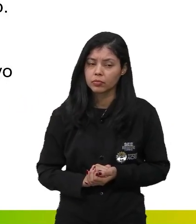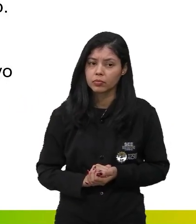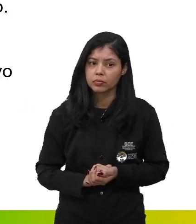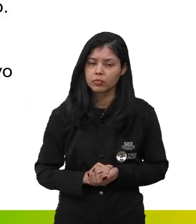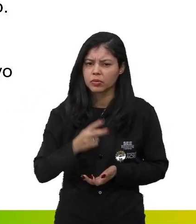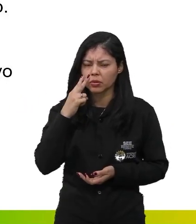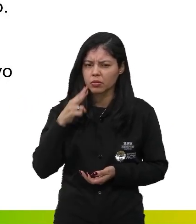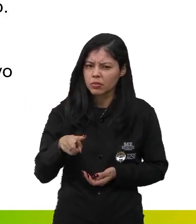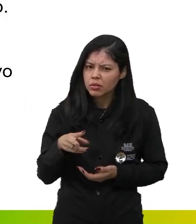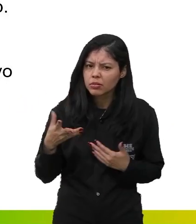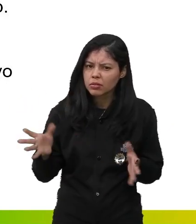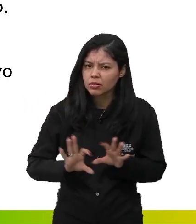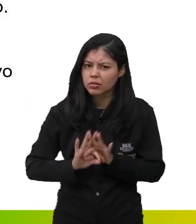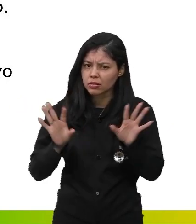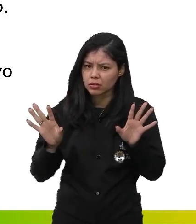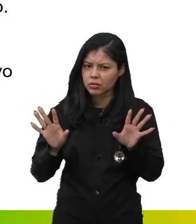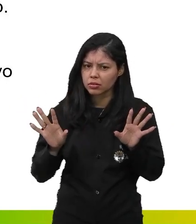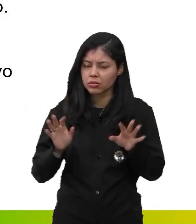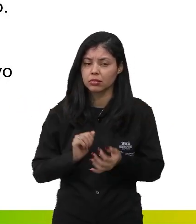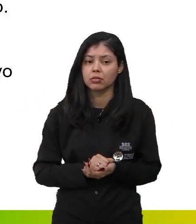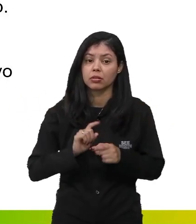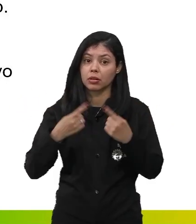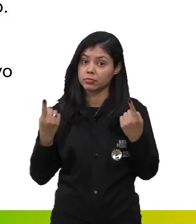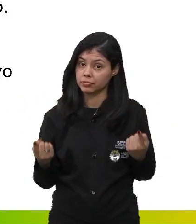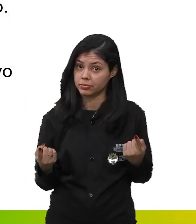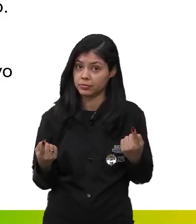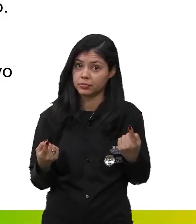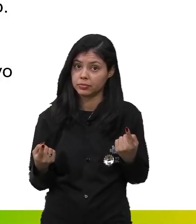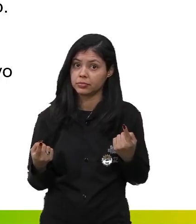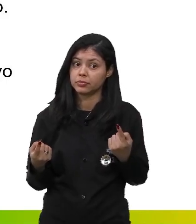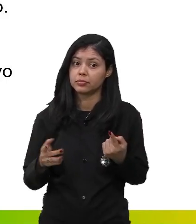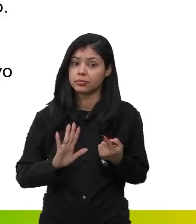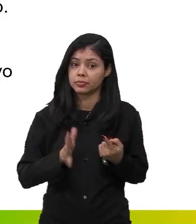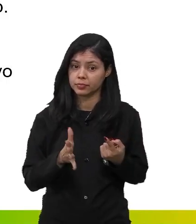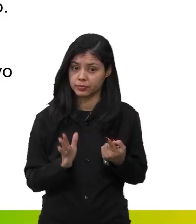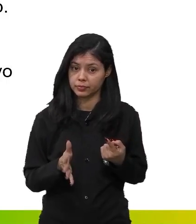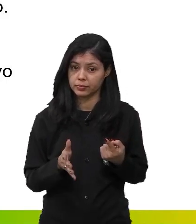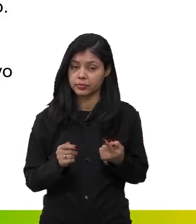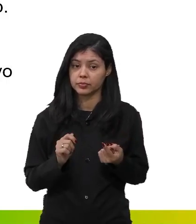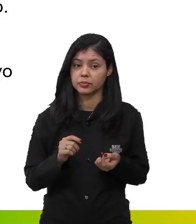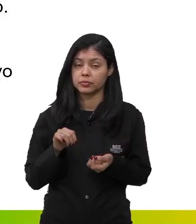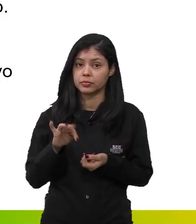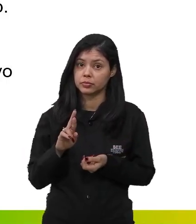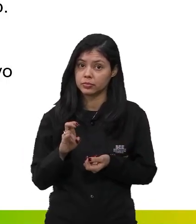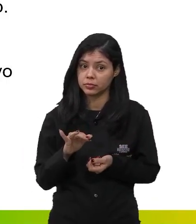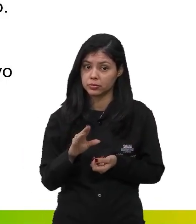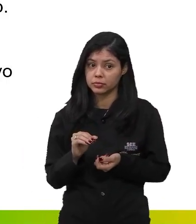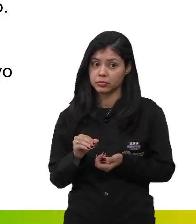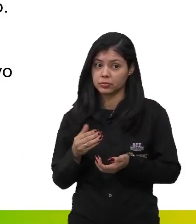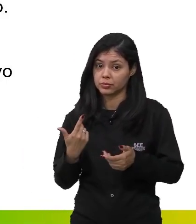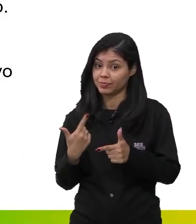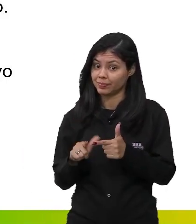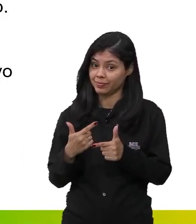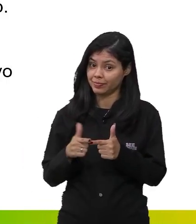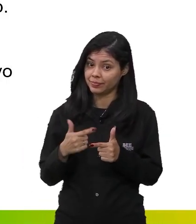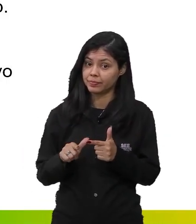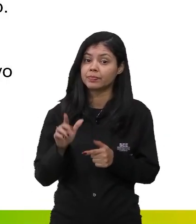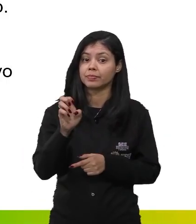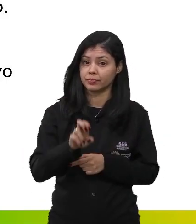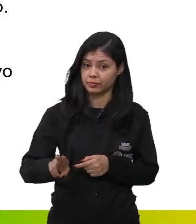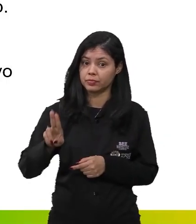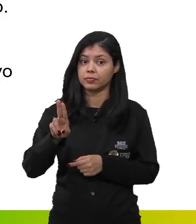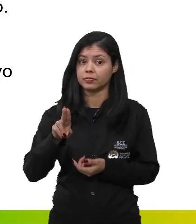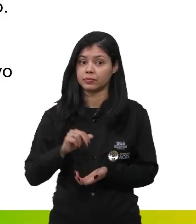Já havia essa livre navegação, não é? Mas a rota do Mediterrâneo estava problemática para os